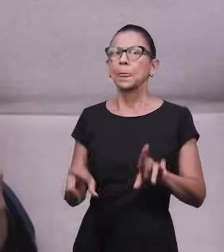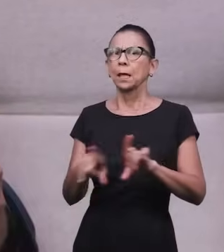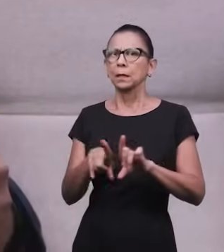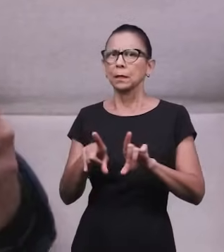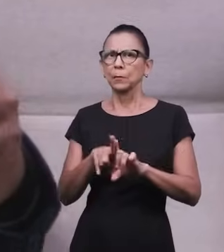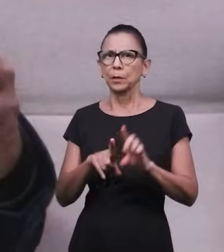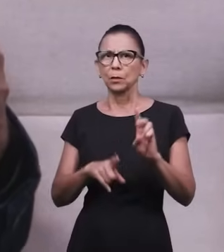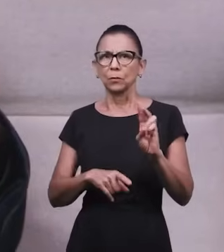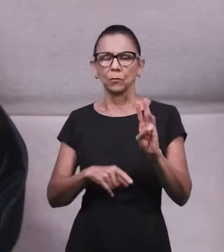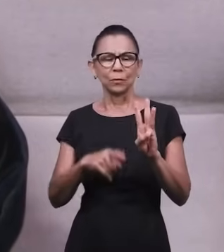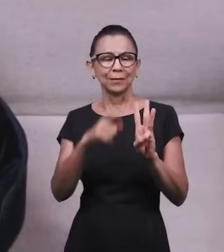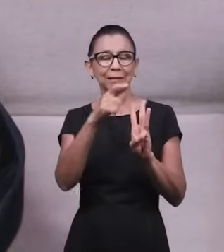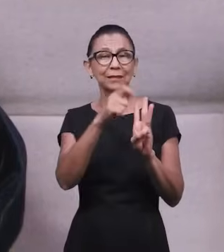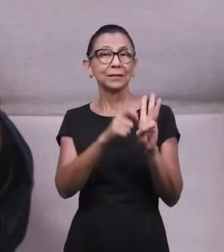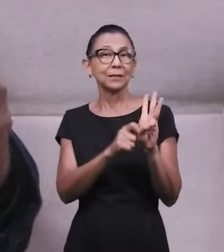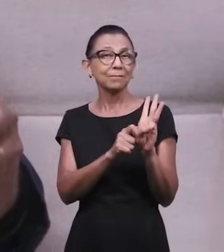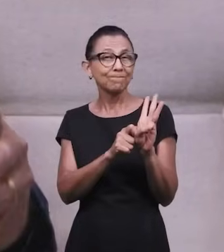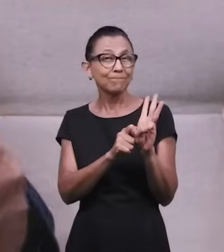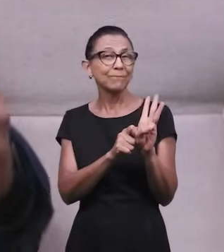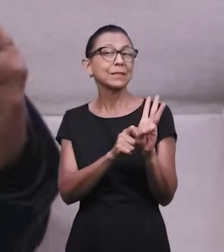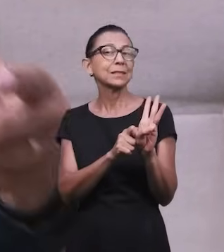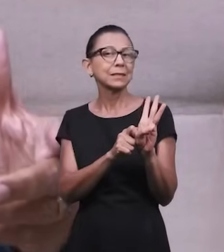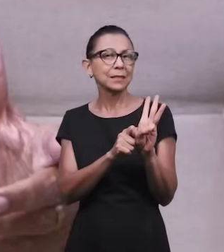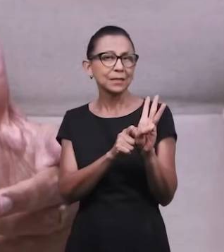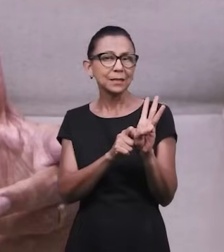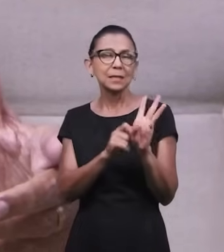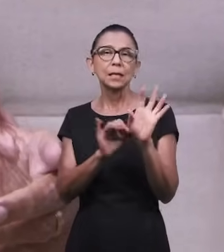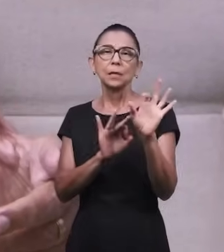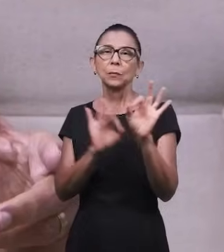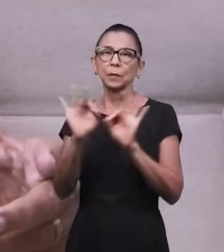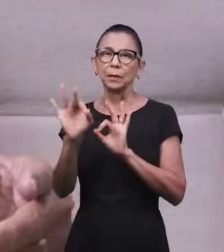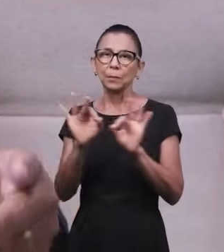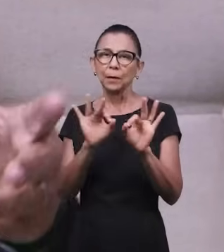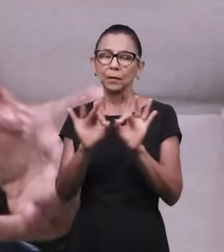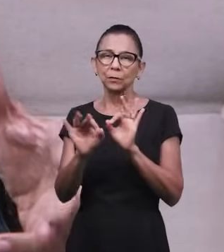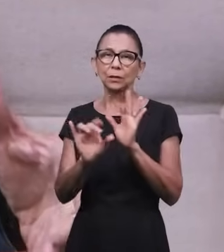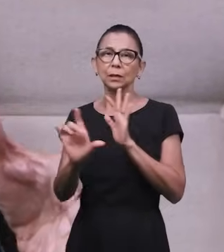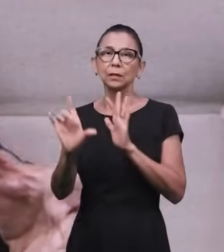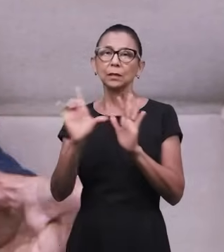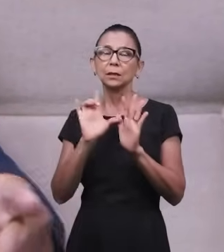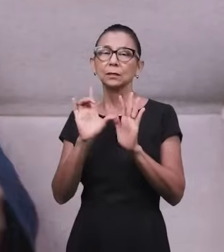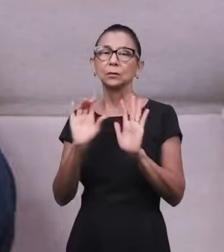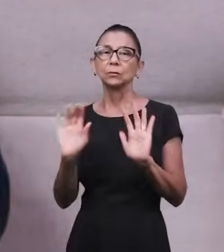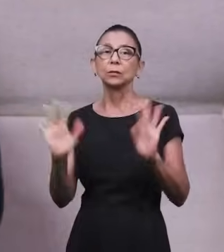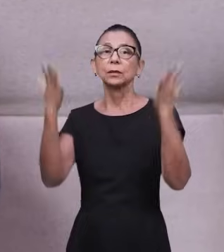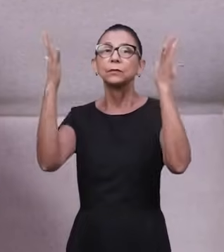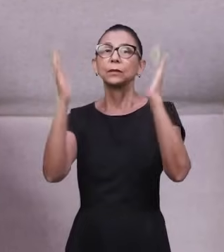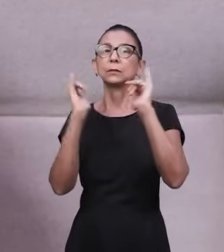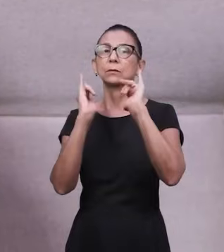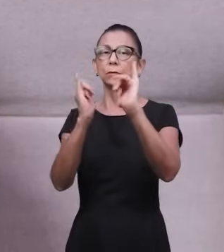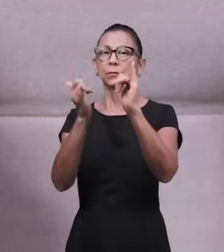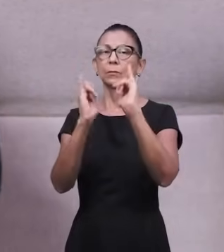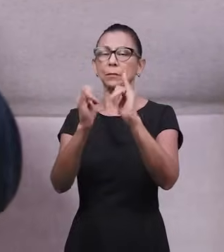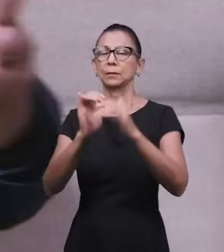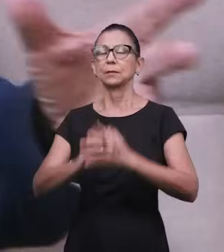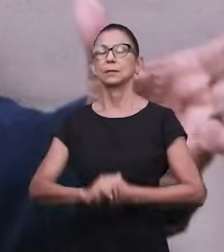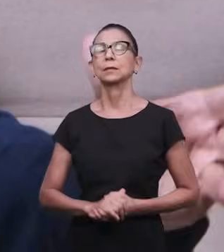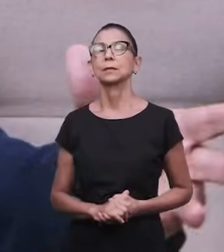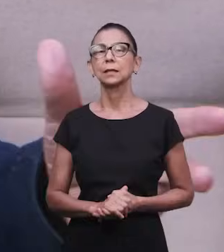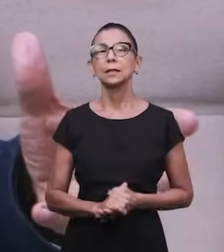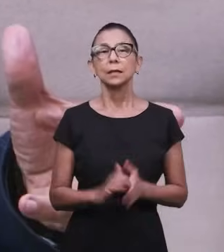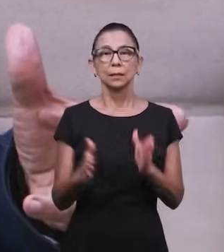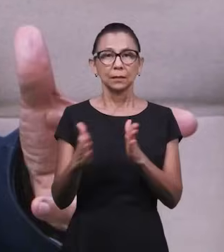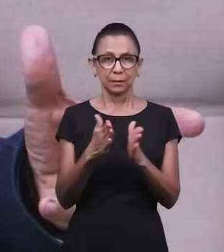realmente foi assim, importante esse preparo espiritual, que eu tenho certeza que foi a experiência de